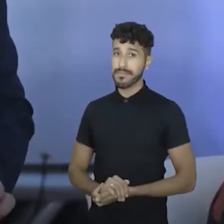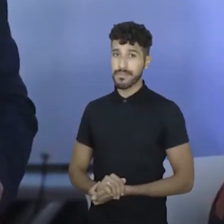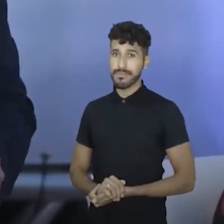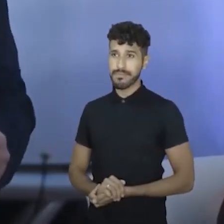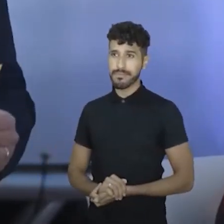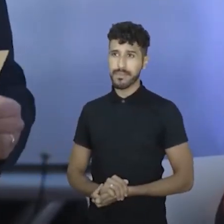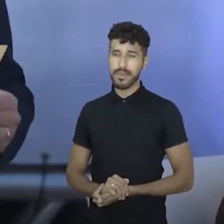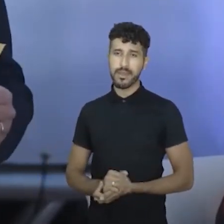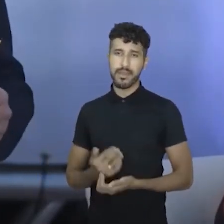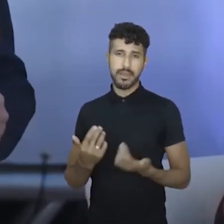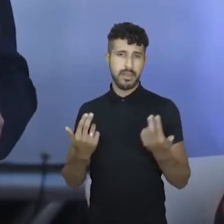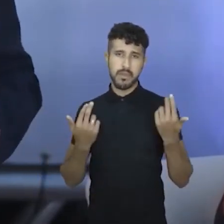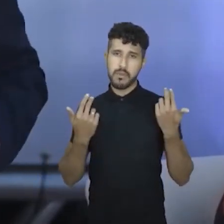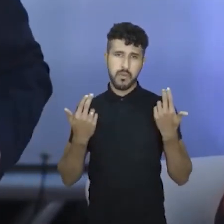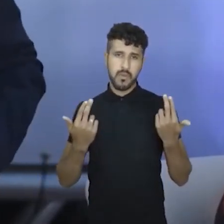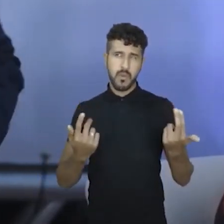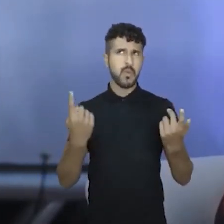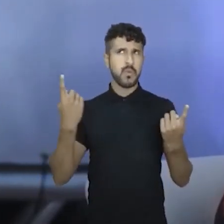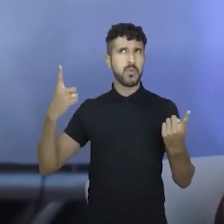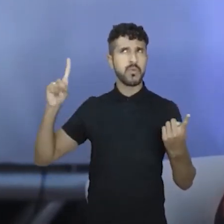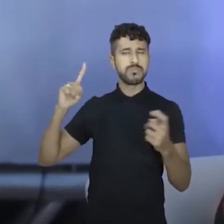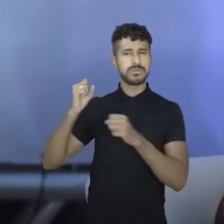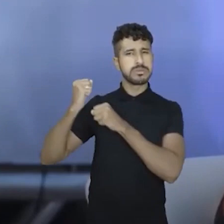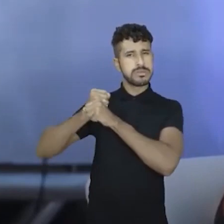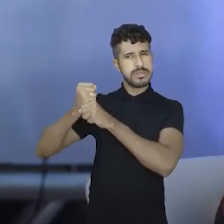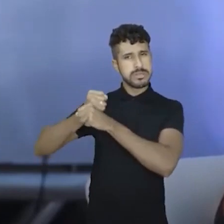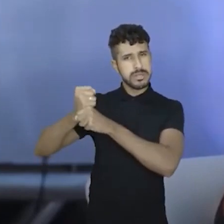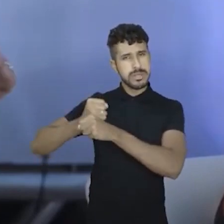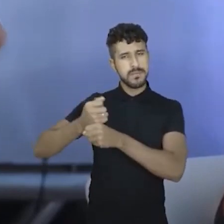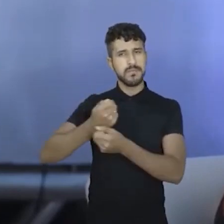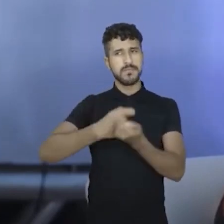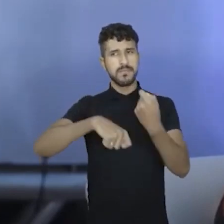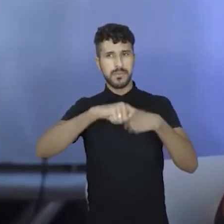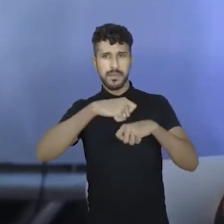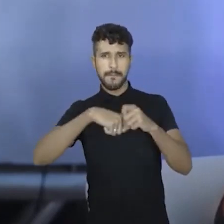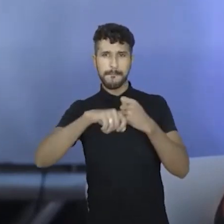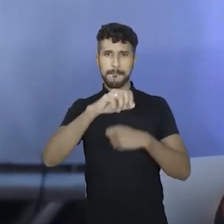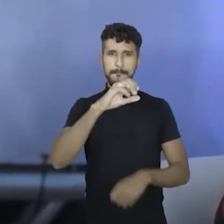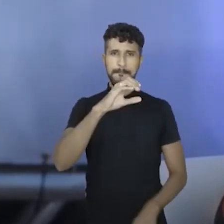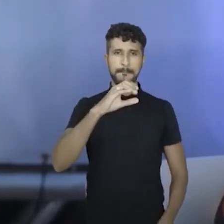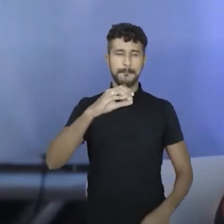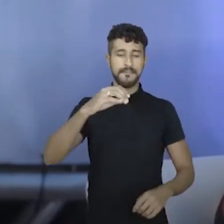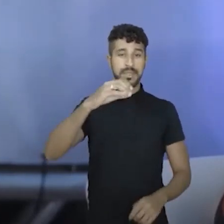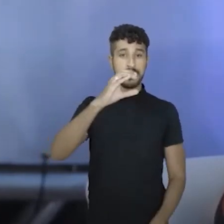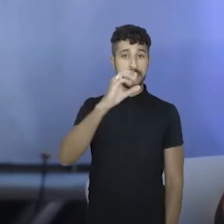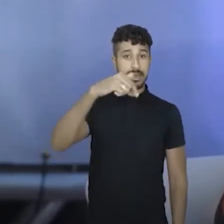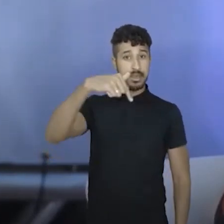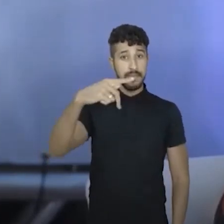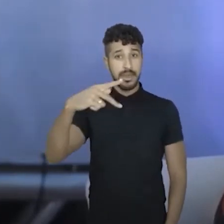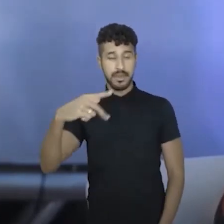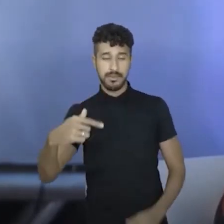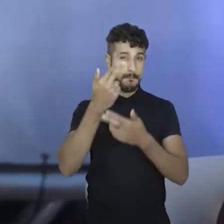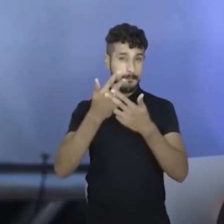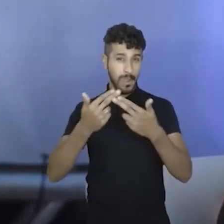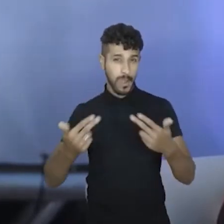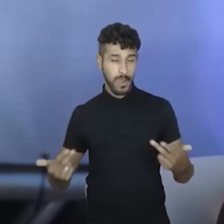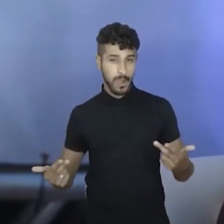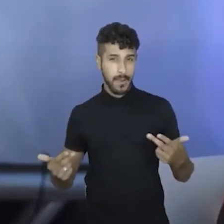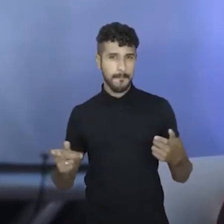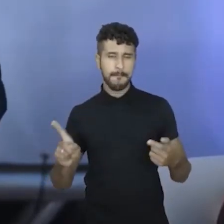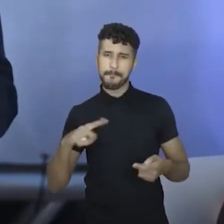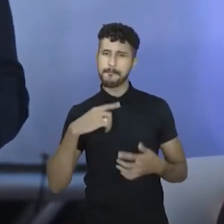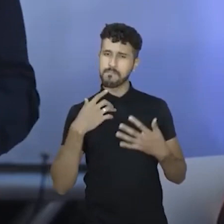Do mesmo modo, nos últimos anos, os orçamentos do CNPq e da CAPES despencaram.